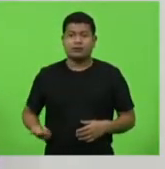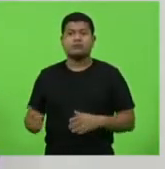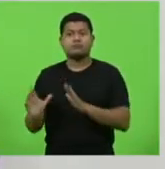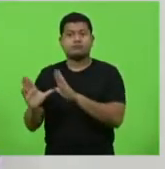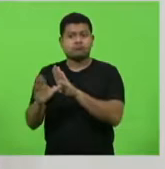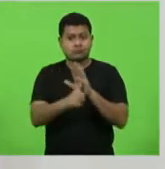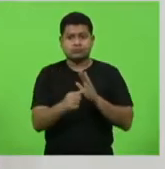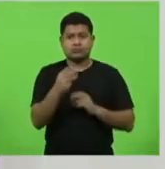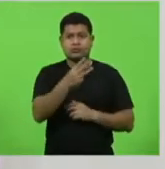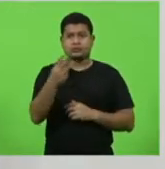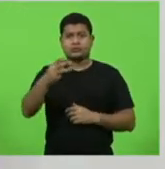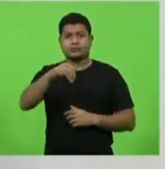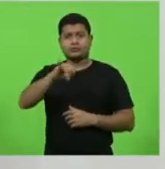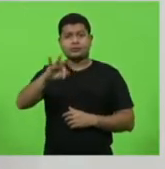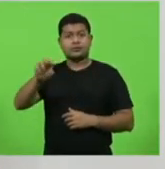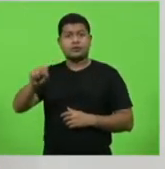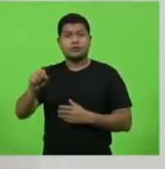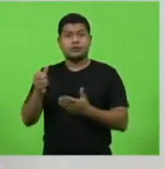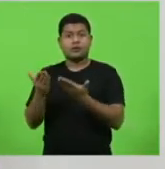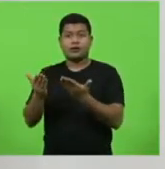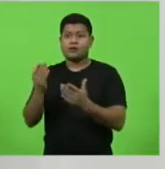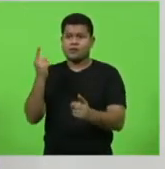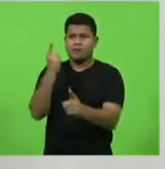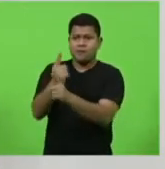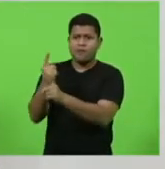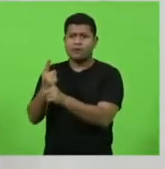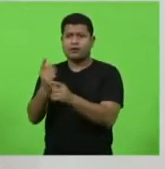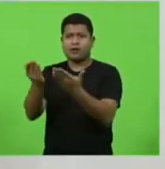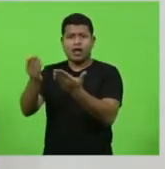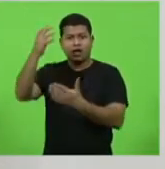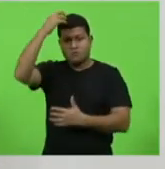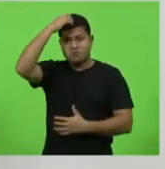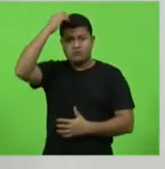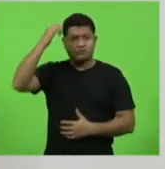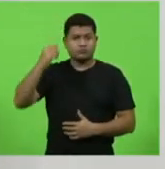de reais e ninguém acha o culpado,